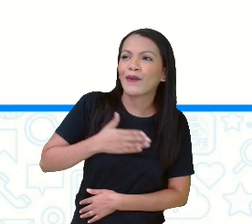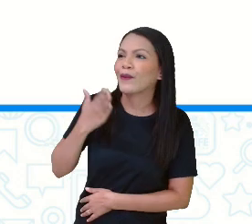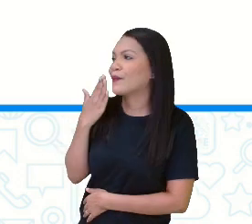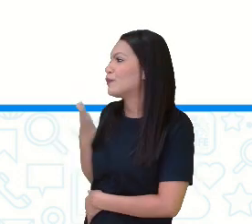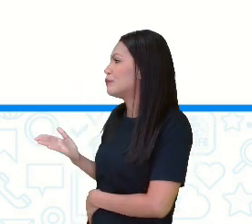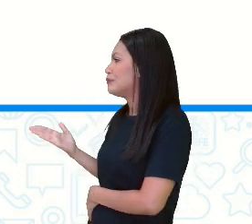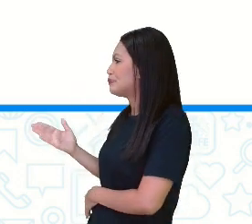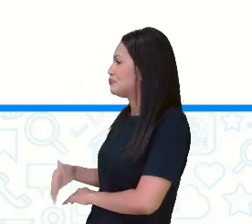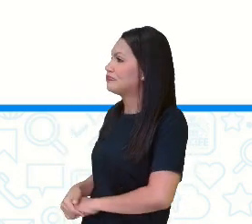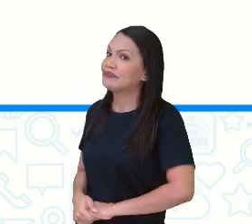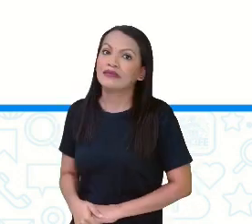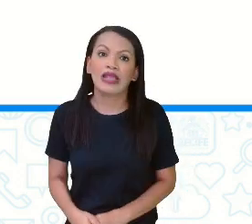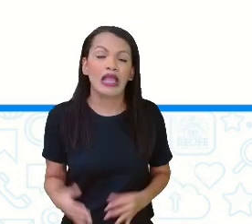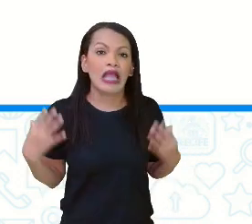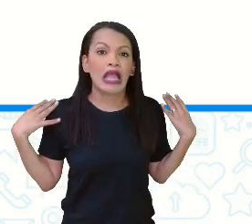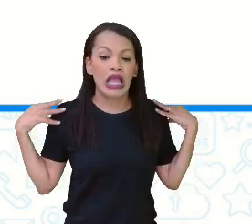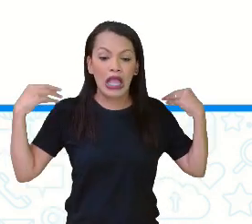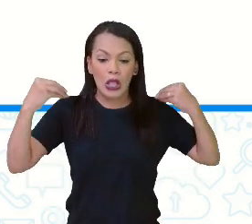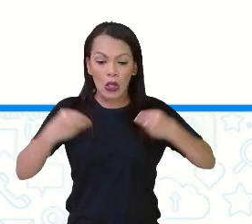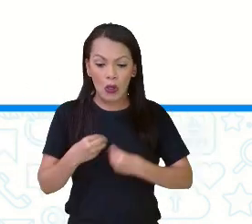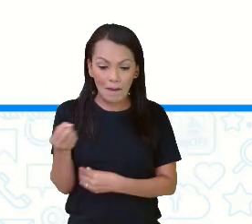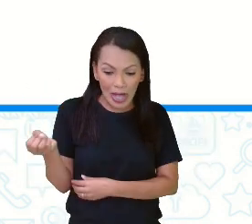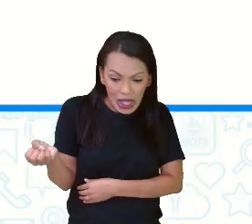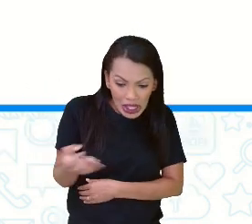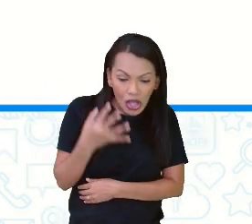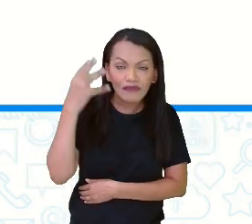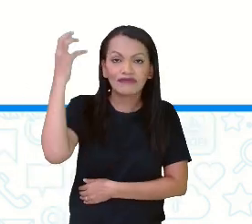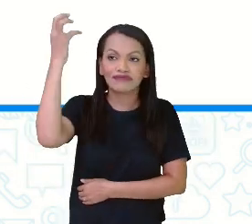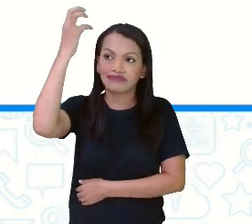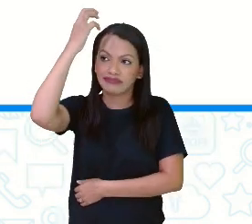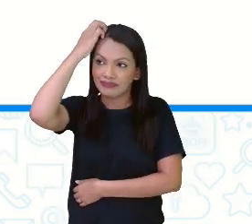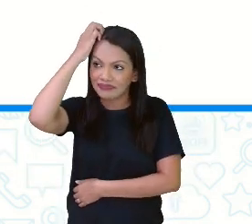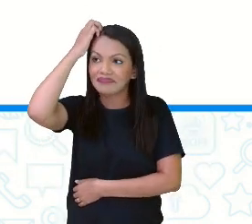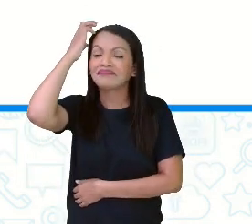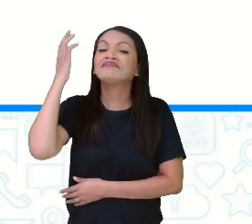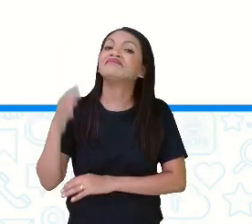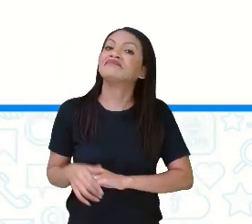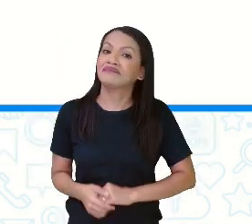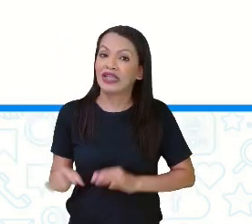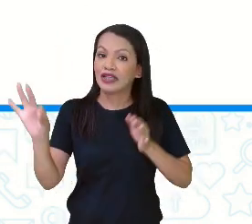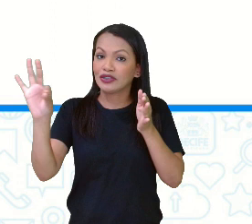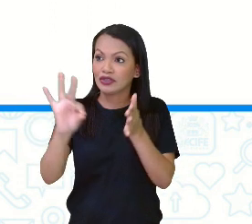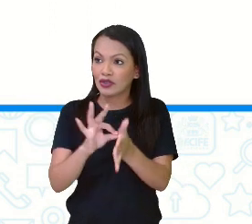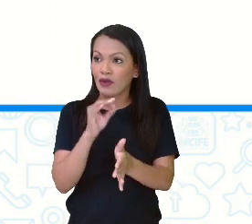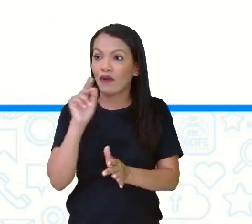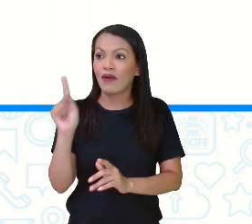A Roupa Nova do Rei, que foi escrita por Hans Christian Andersen em